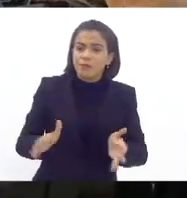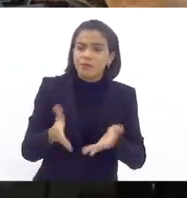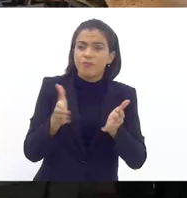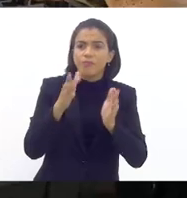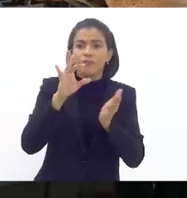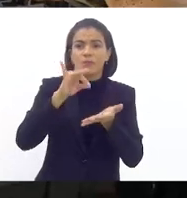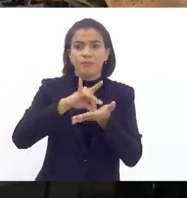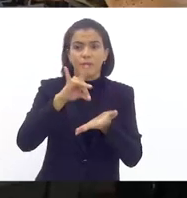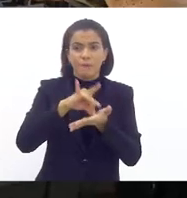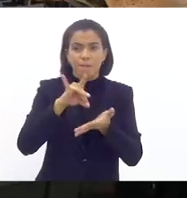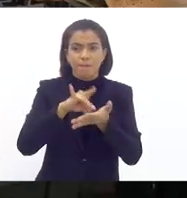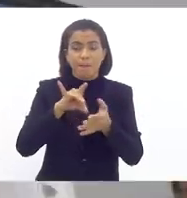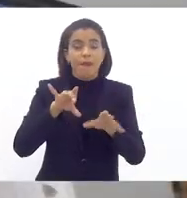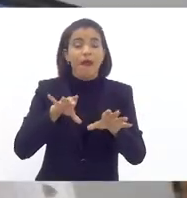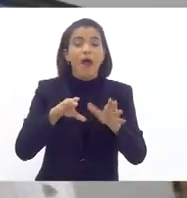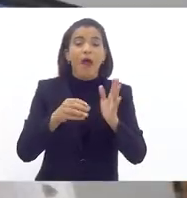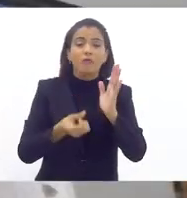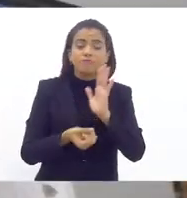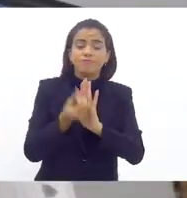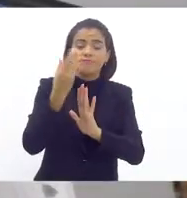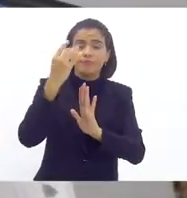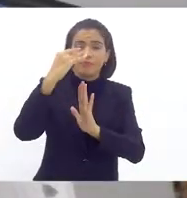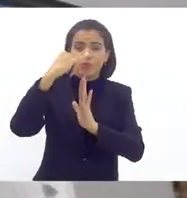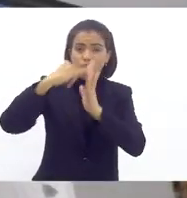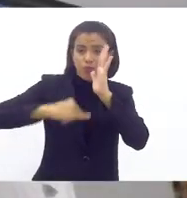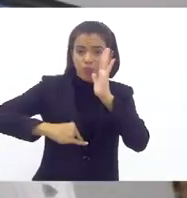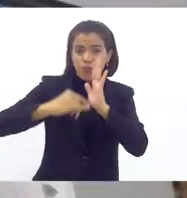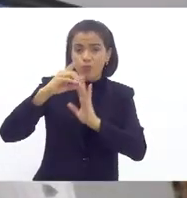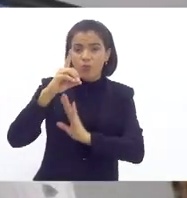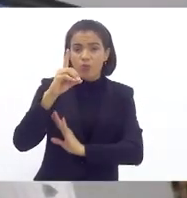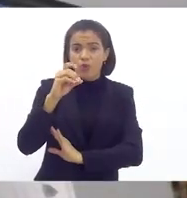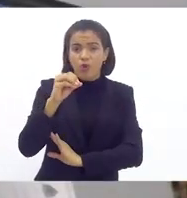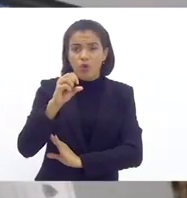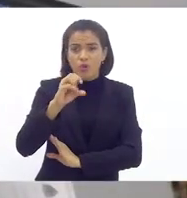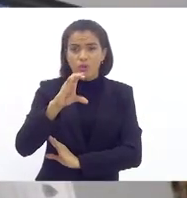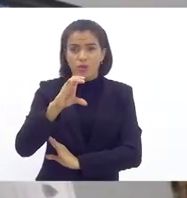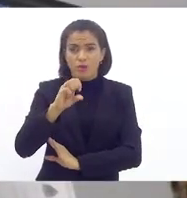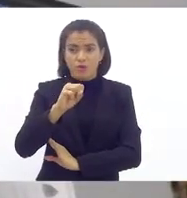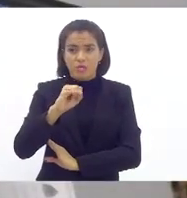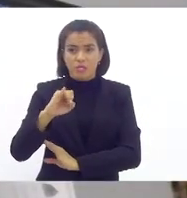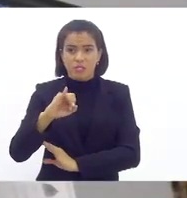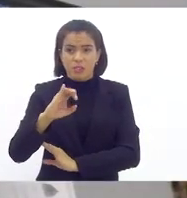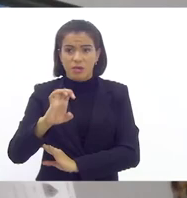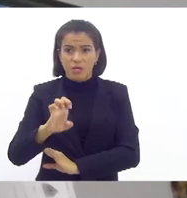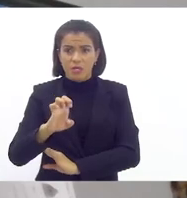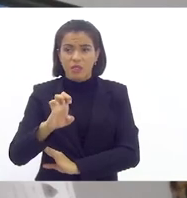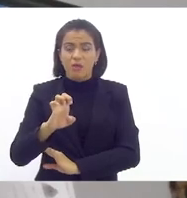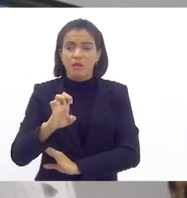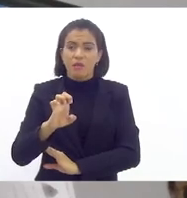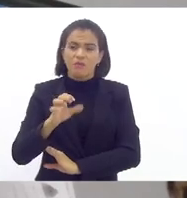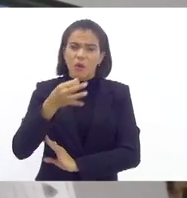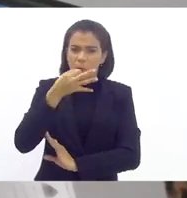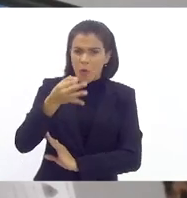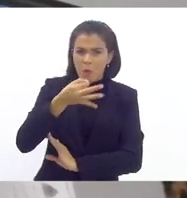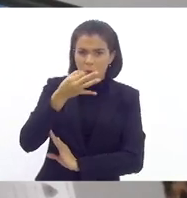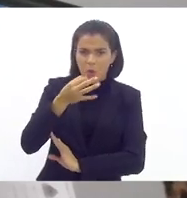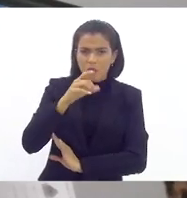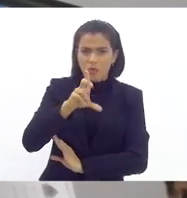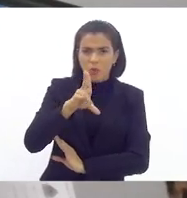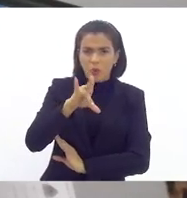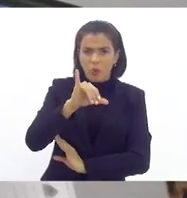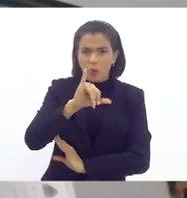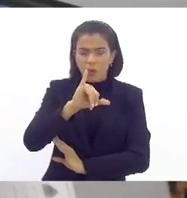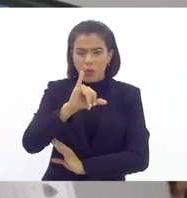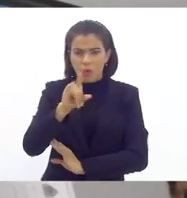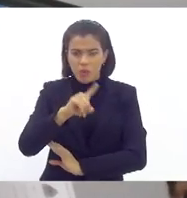na verdade, a formação de um dossiê que foi proposto pelo... Alguém propôs? Não sei se foi o Luiz Fernando. Foi o Luiz Fernando que propôs que